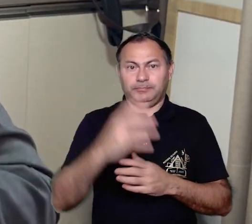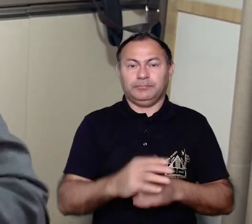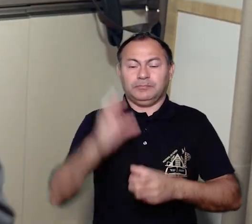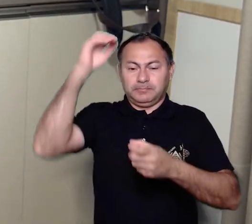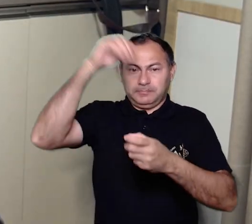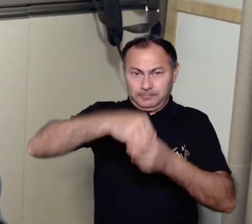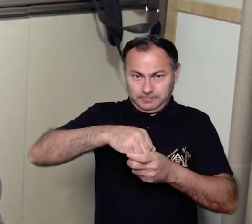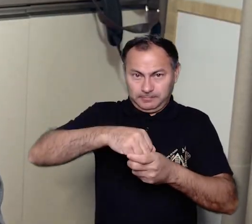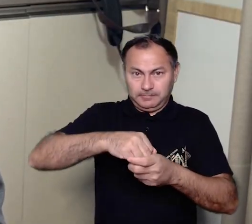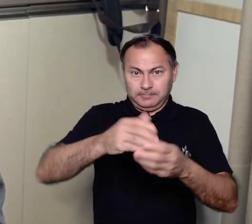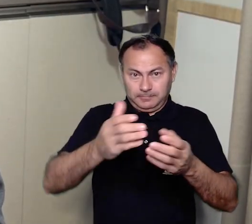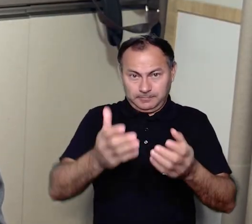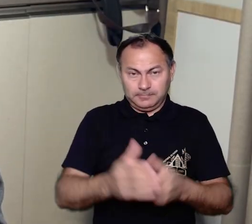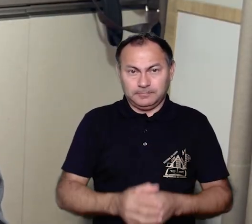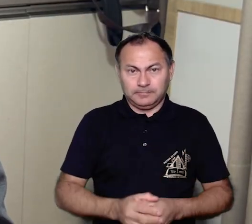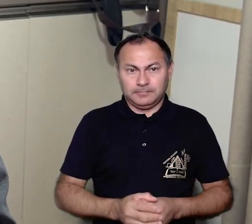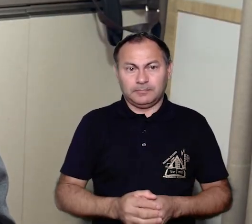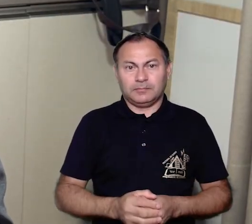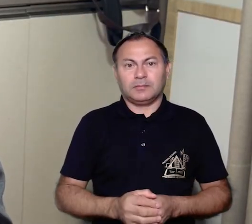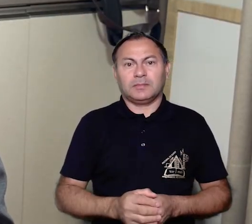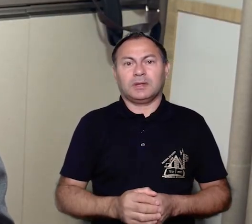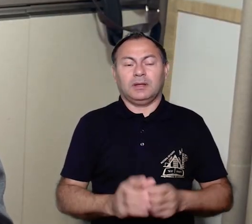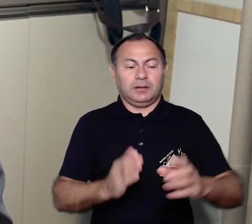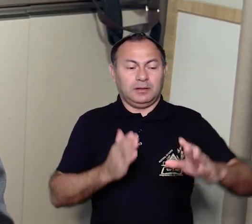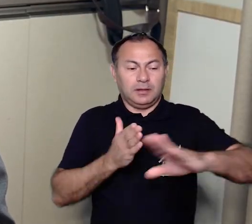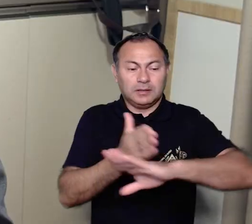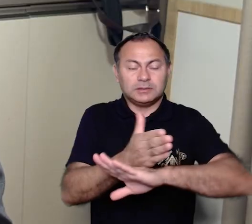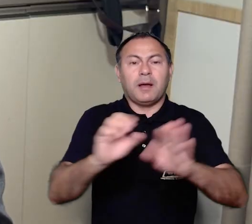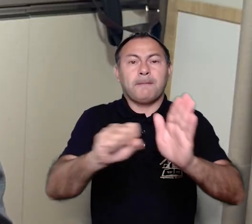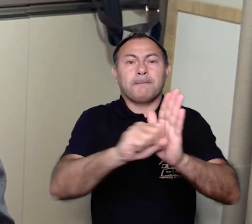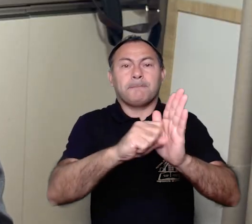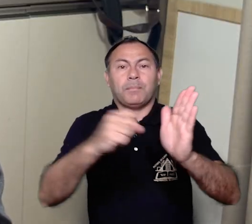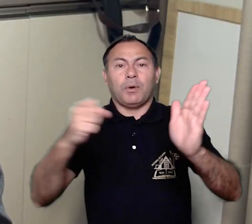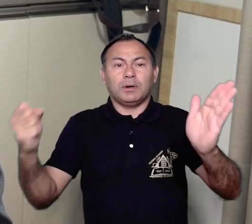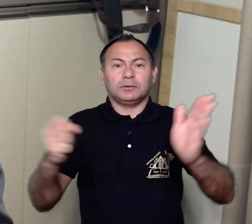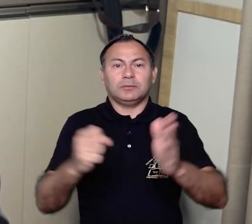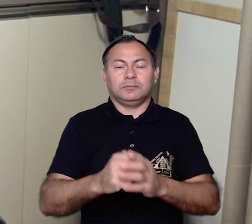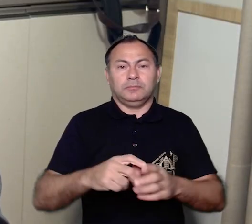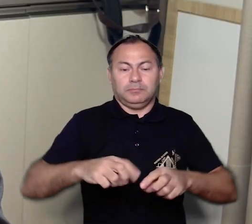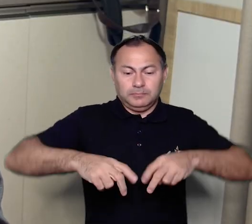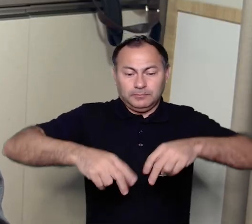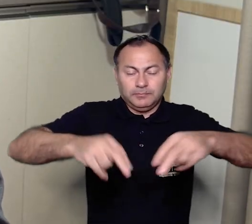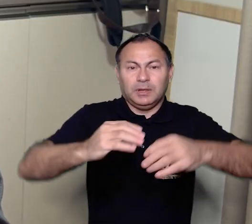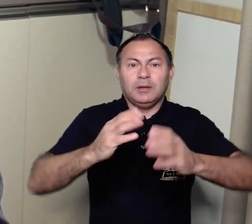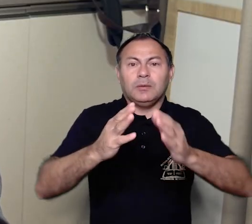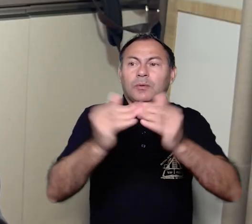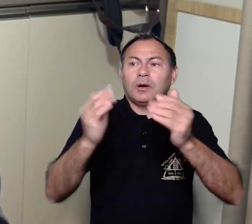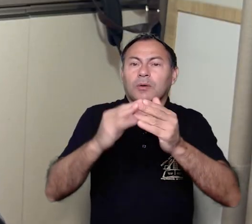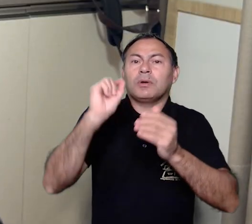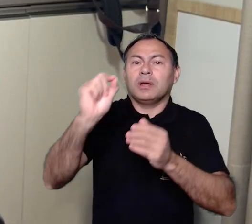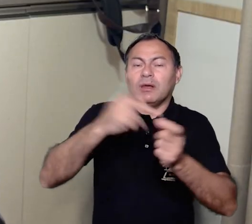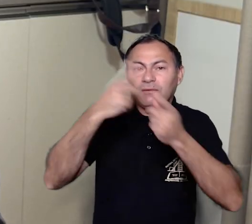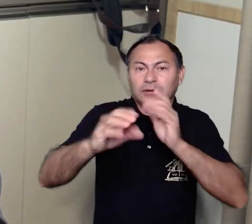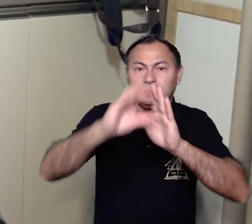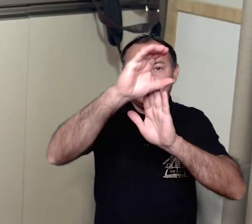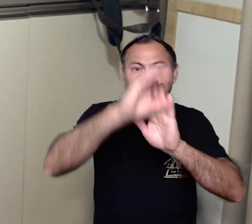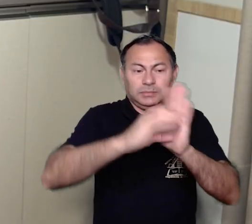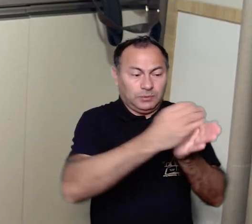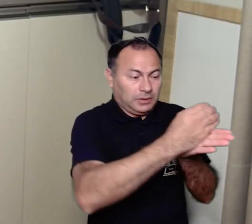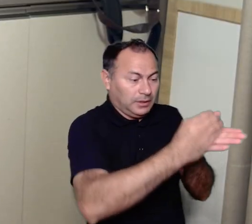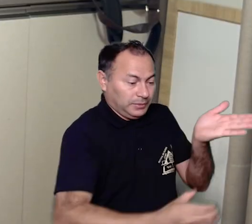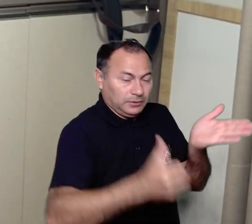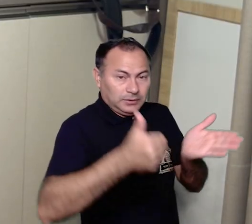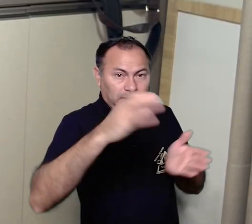acontece internamente. Ao cruzar essa porta, o peregrino evoca o que diz no